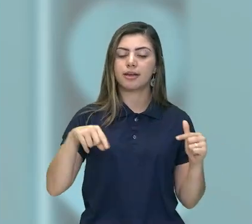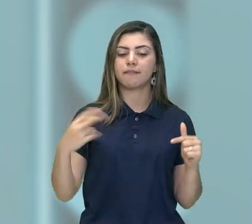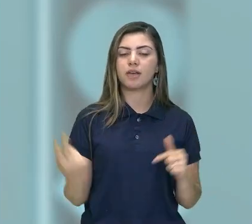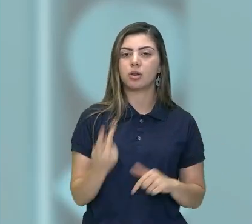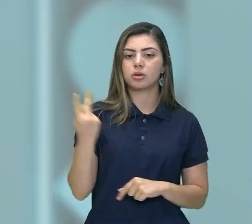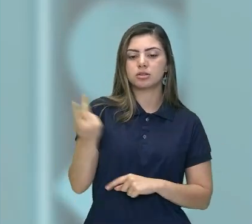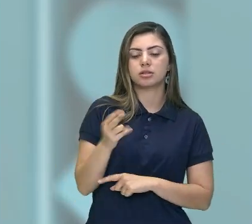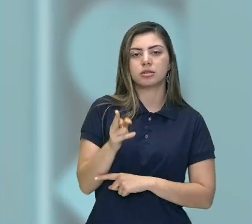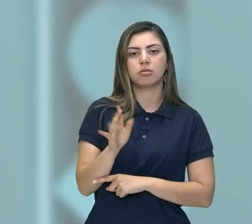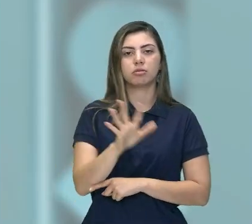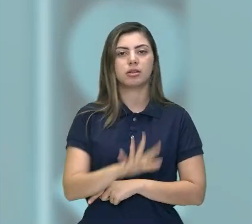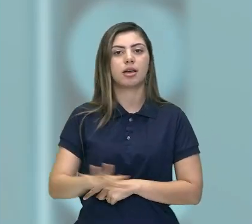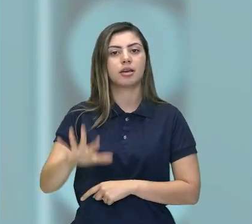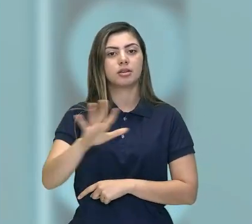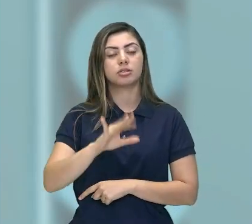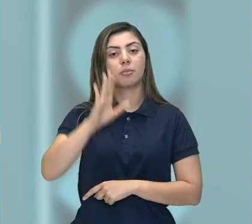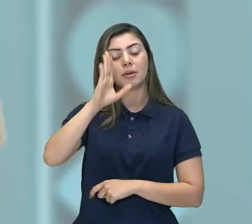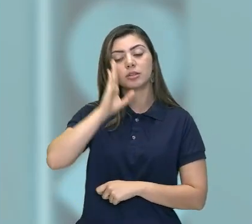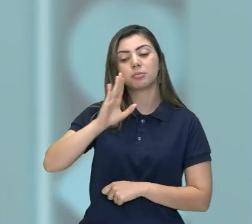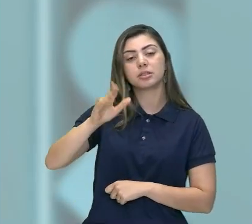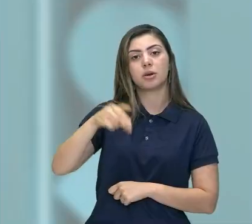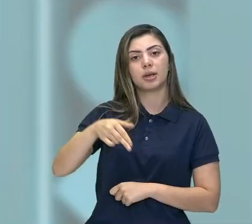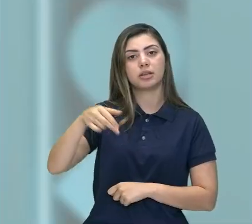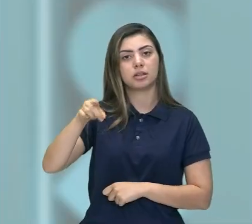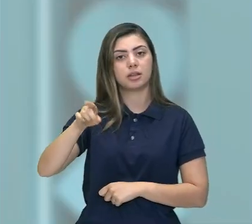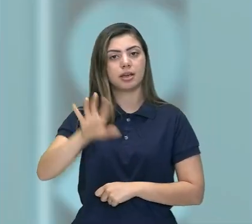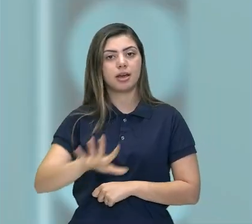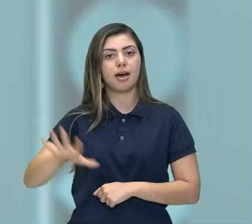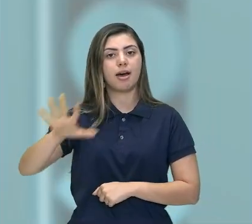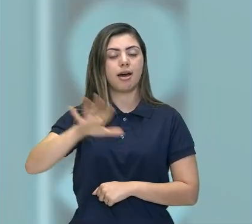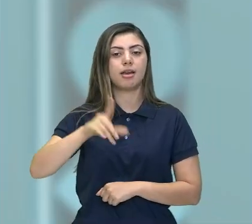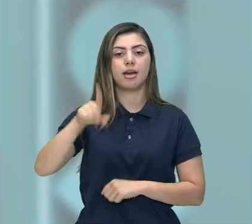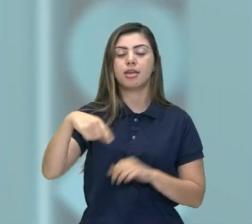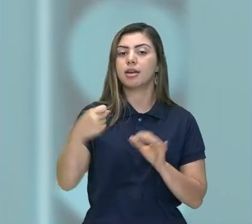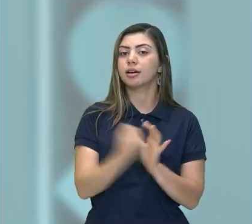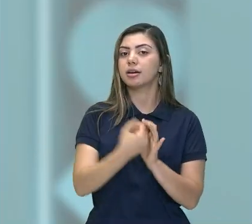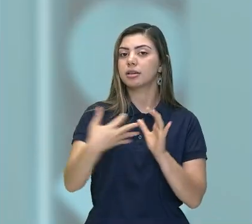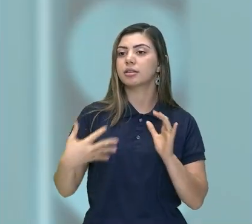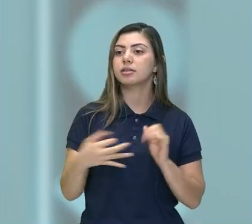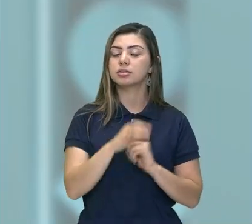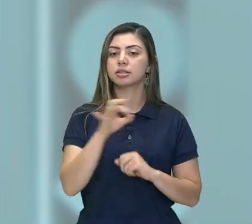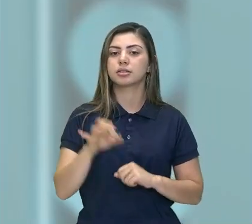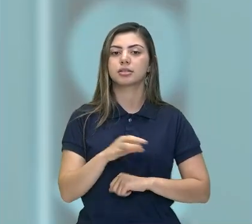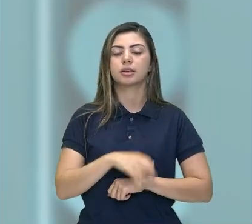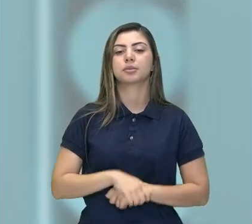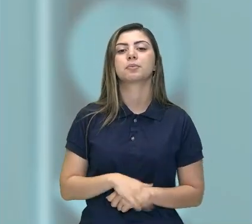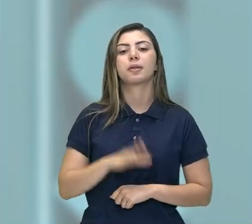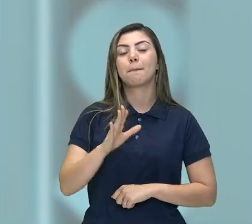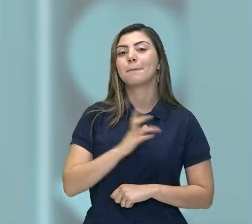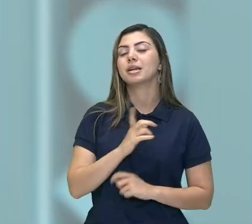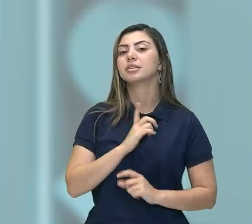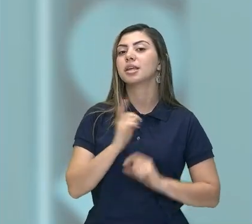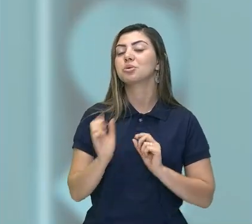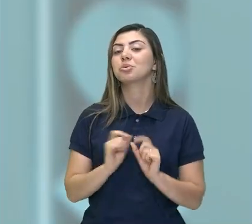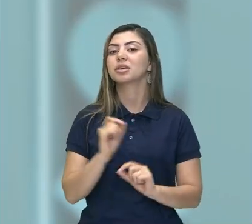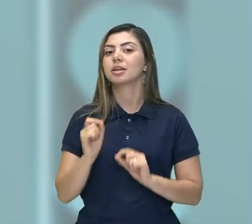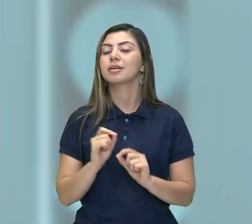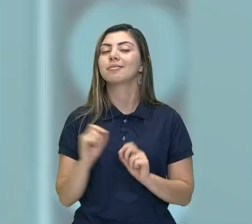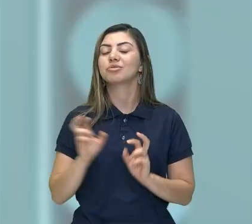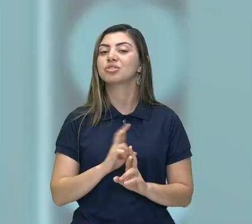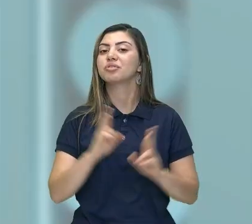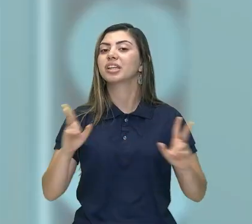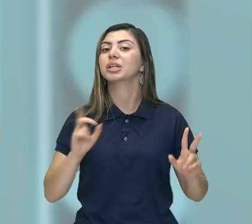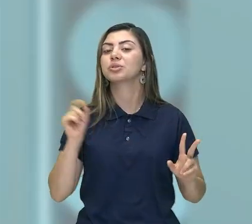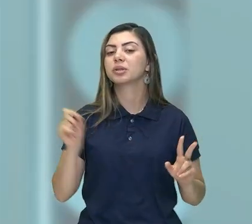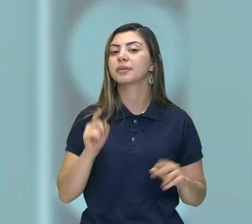região, sobretudo nordestina, né? Esse aspecto, esse foco. Só que existe uma diferença aí, é que